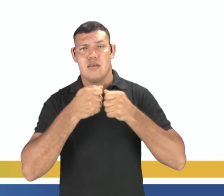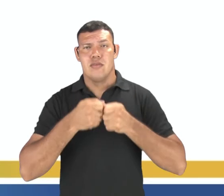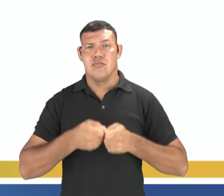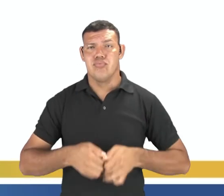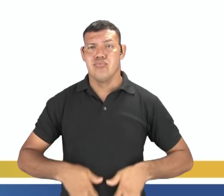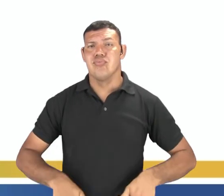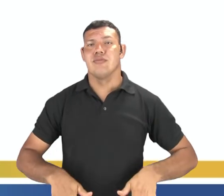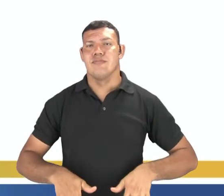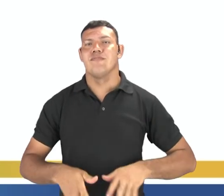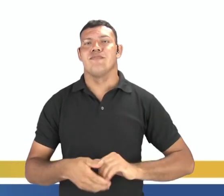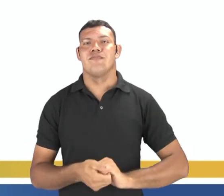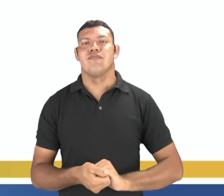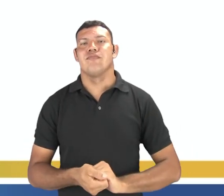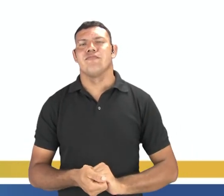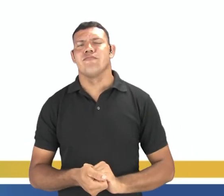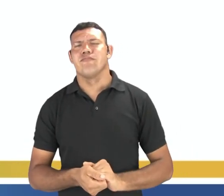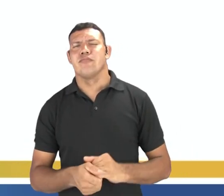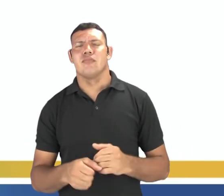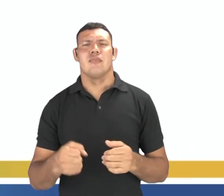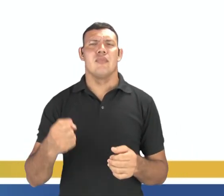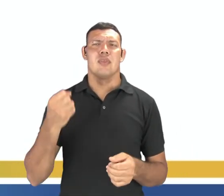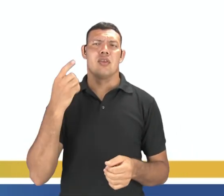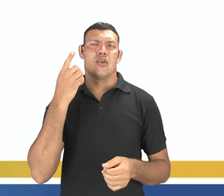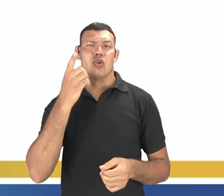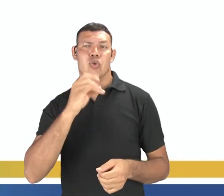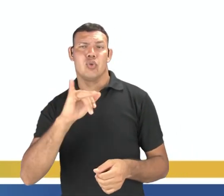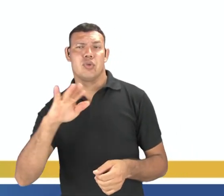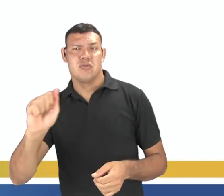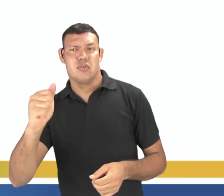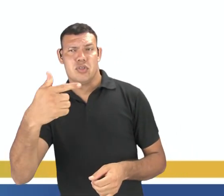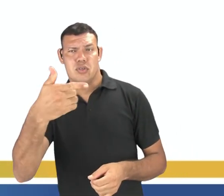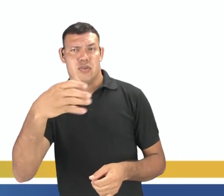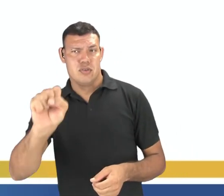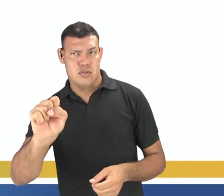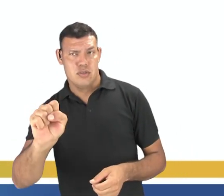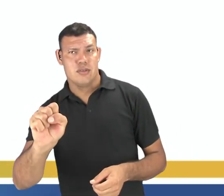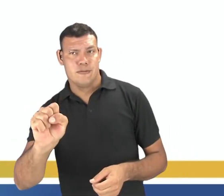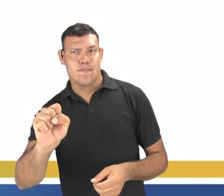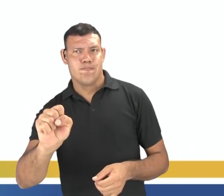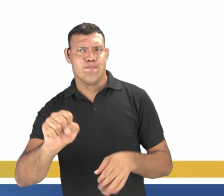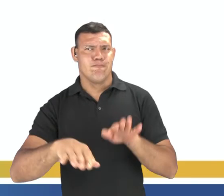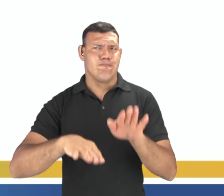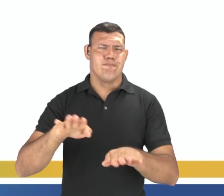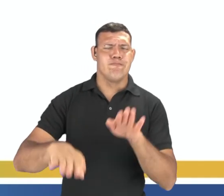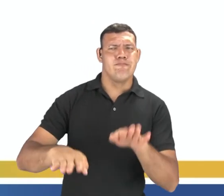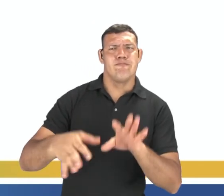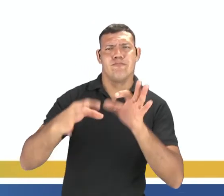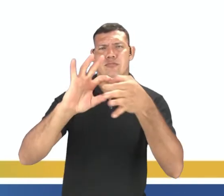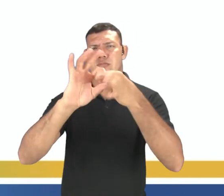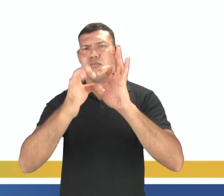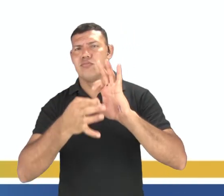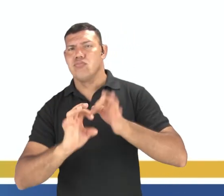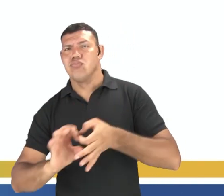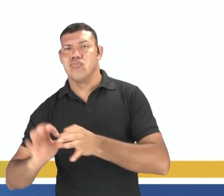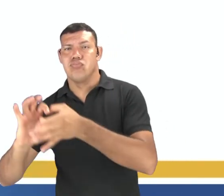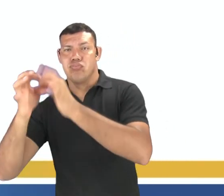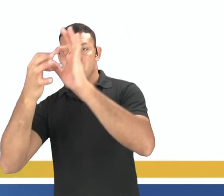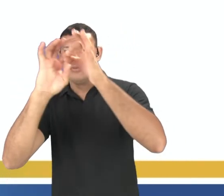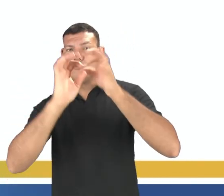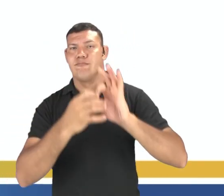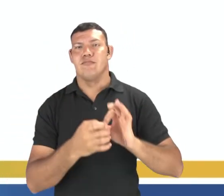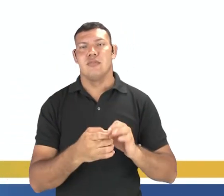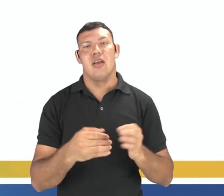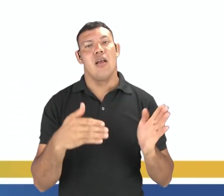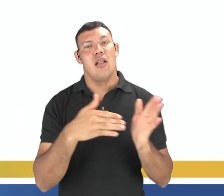duração de cerca de 28 dias, entretanto, e pode ocorrer a variações do ciclo de 20 a 40